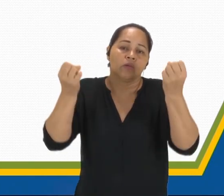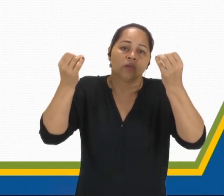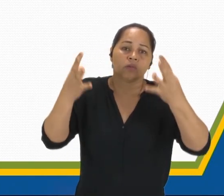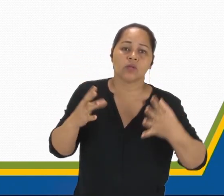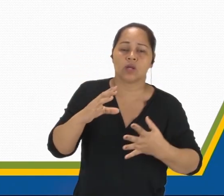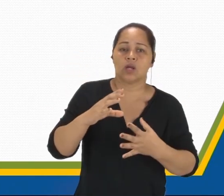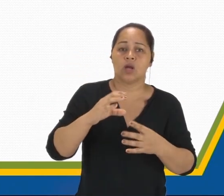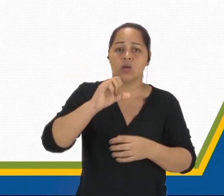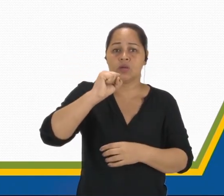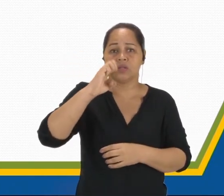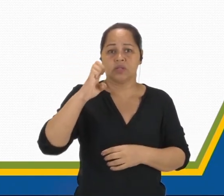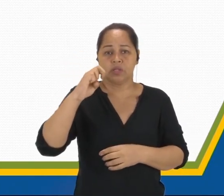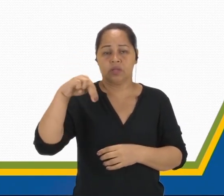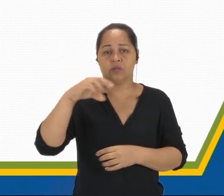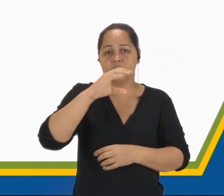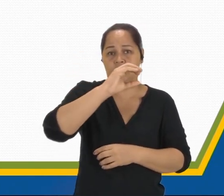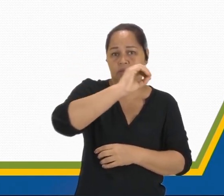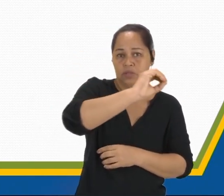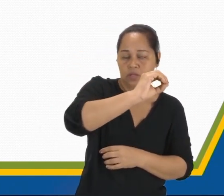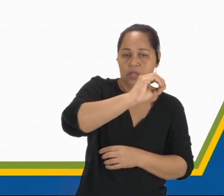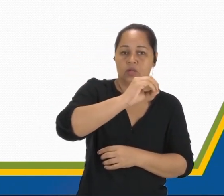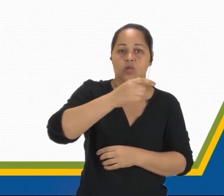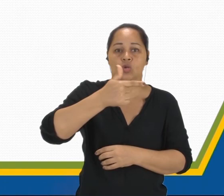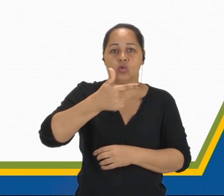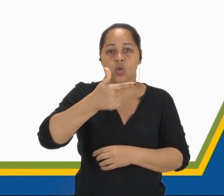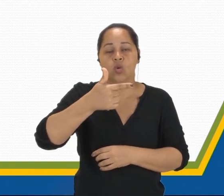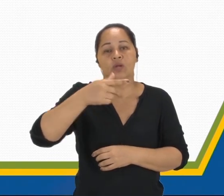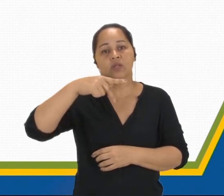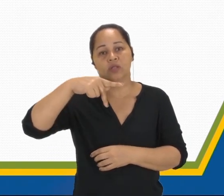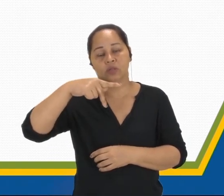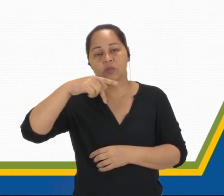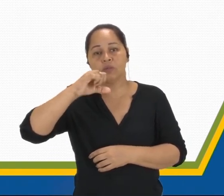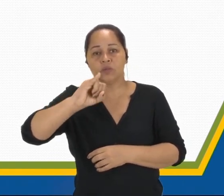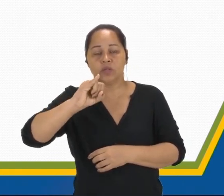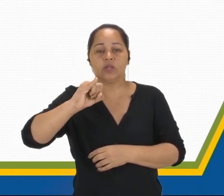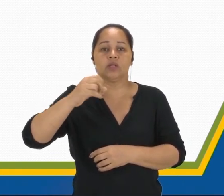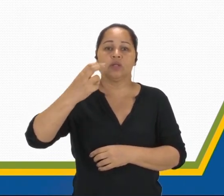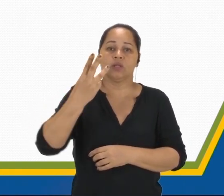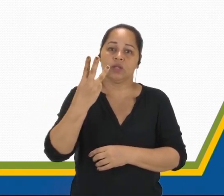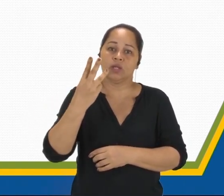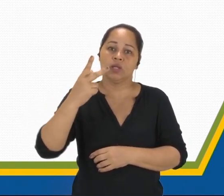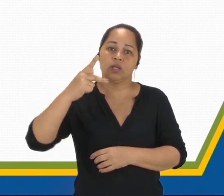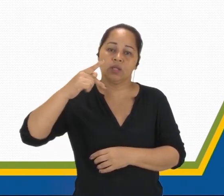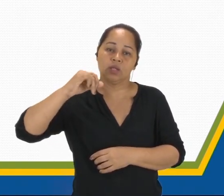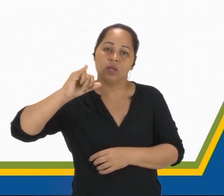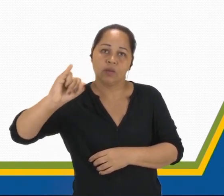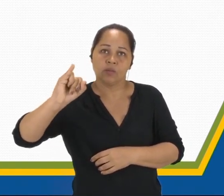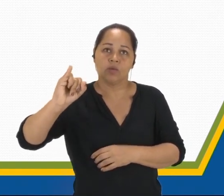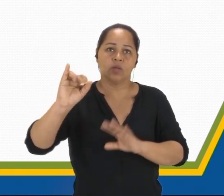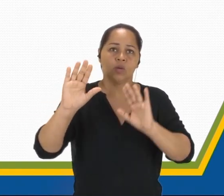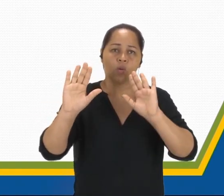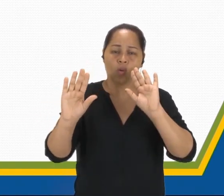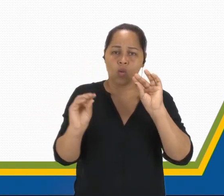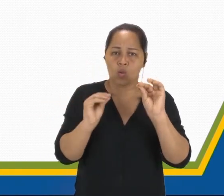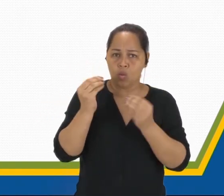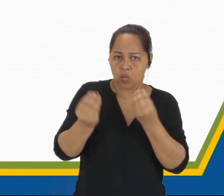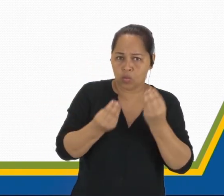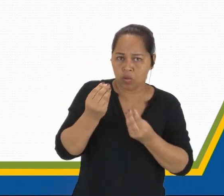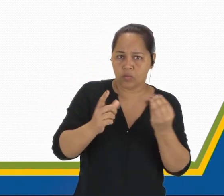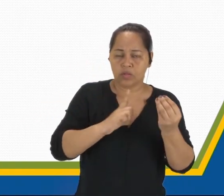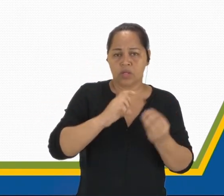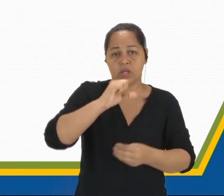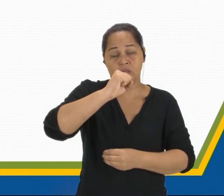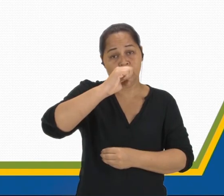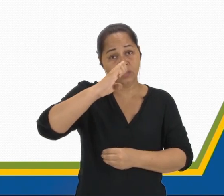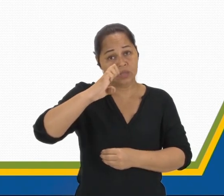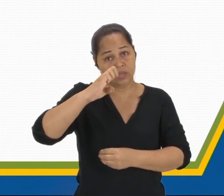aqui. Exatamente. Tanto para o lado positivo, quanto para o lado negativo, tá? Então, é importante que você tenha